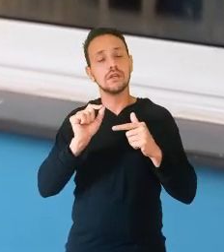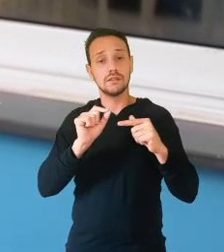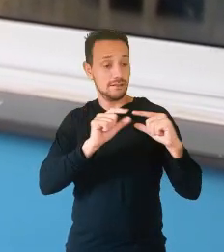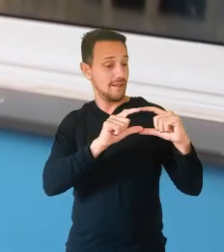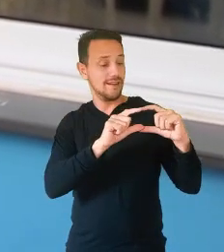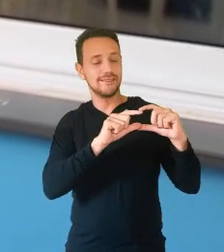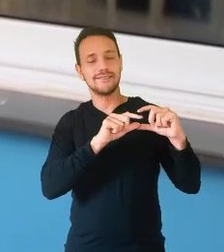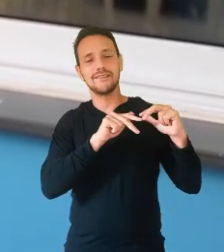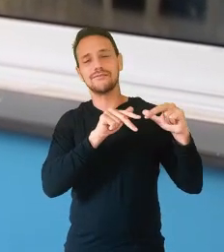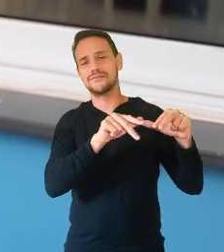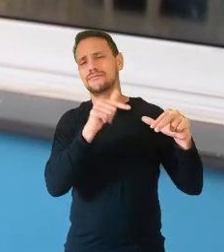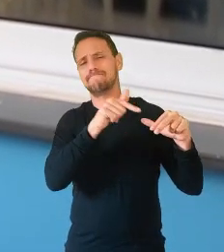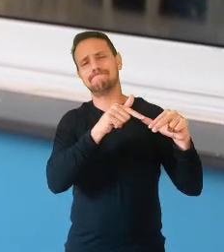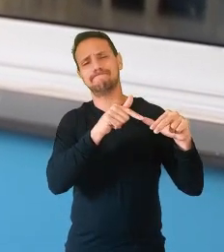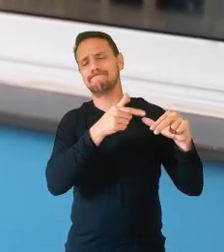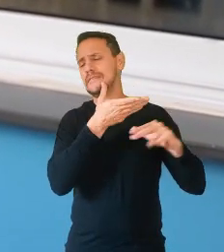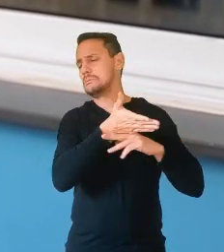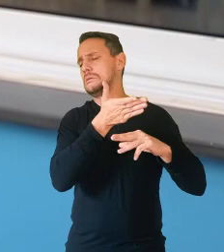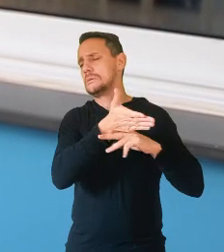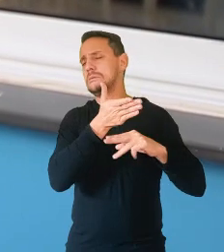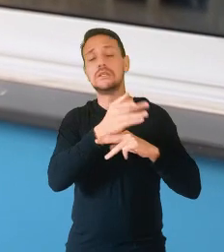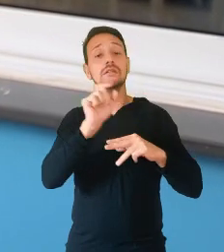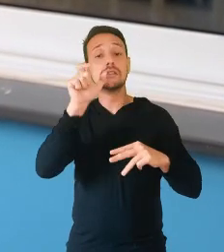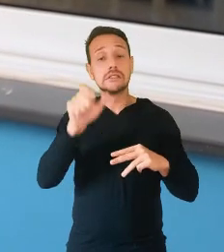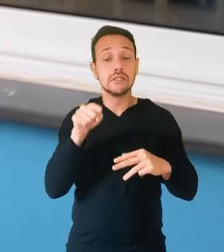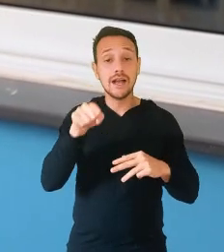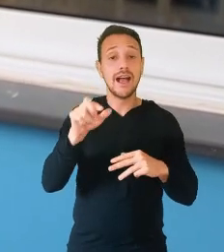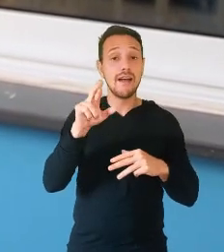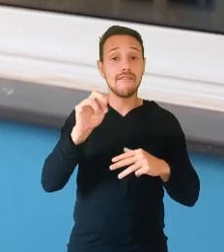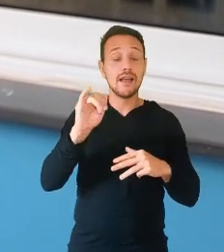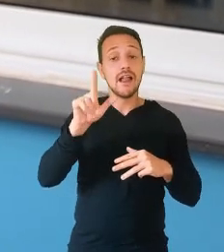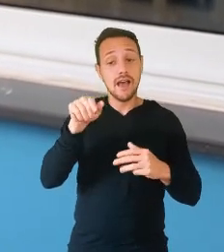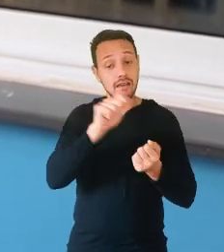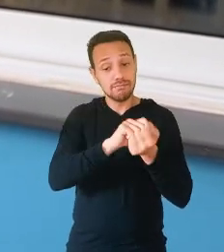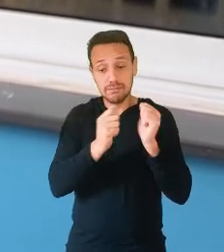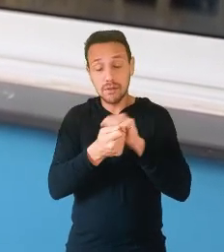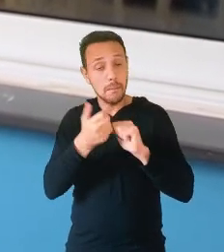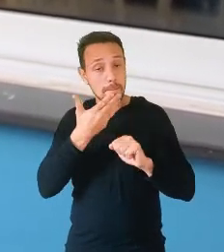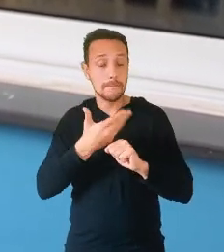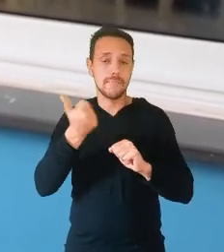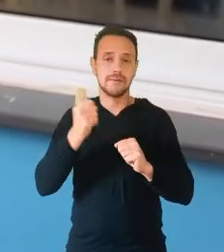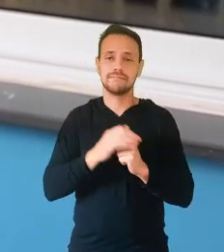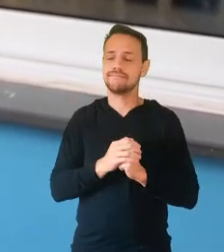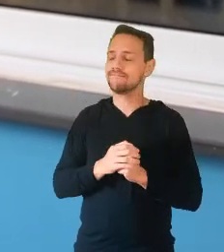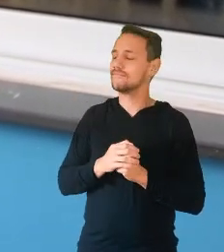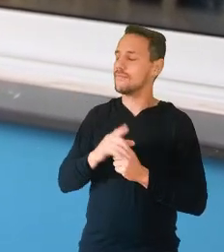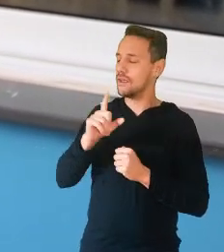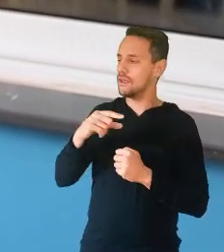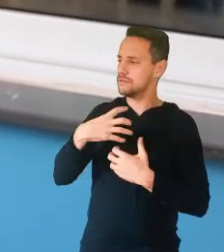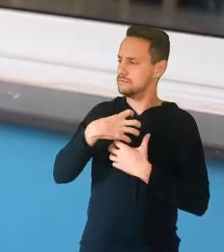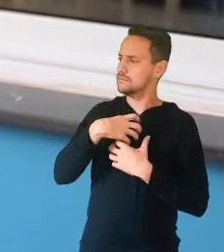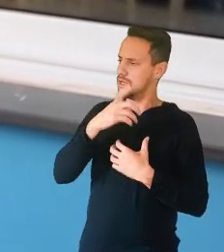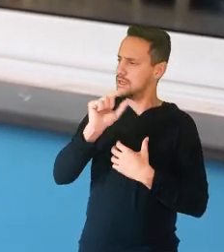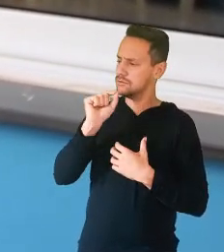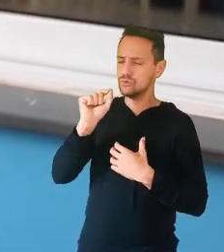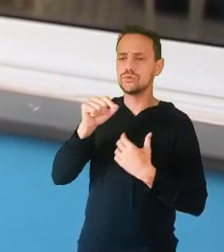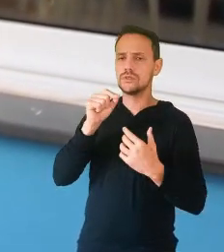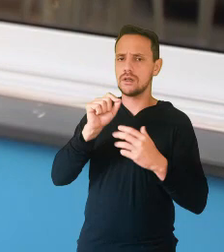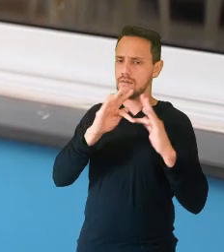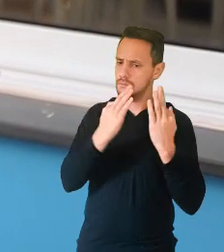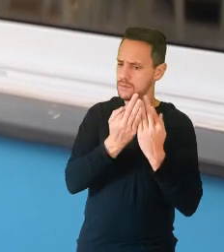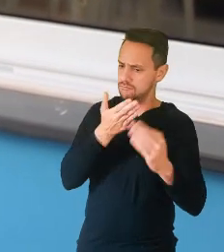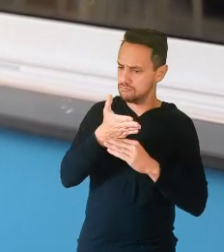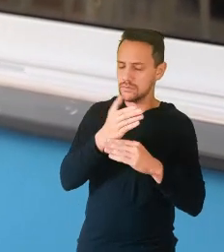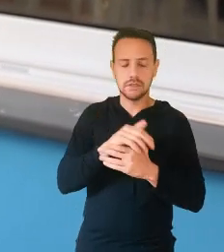trabalho participativo da DFIP, que ajuda a fazer com que ela tenha uma melhor adaptação no colégio. Participação da